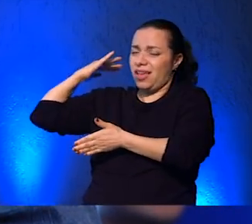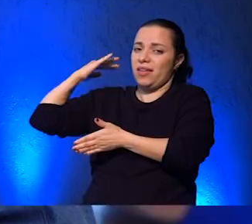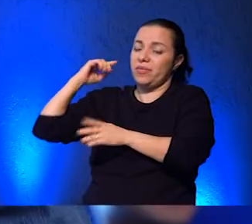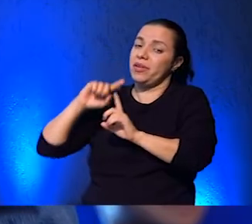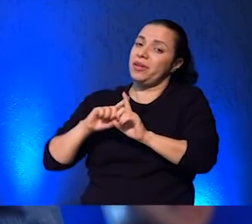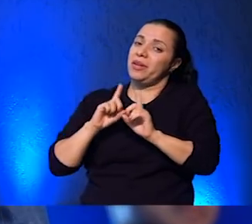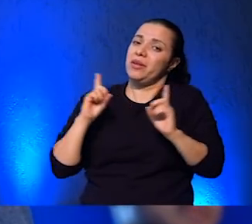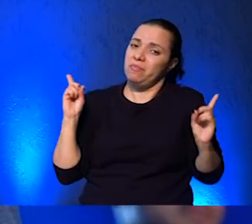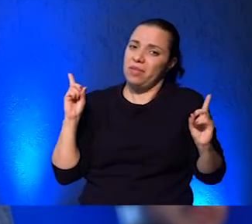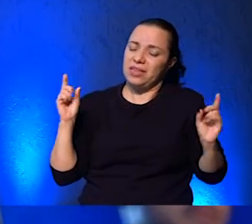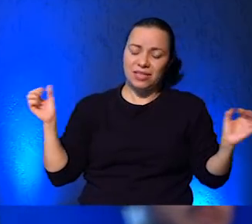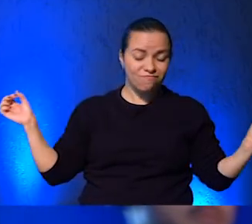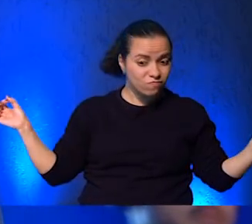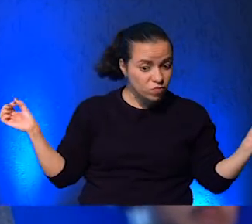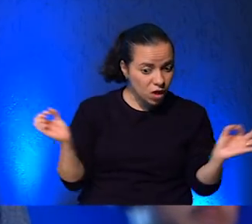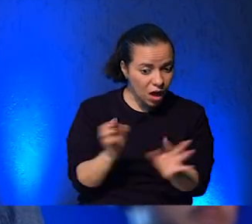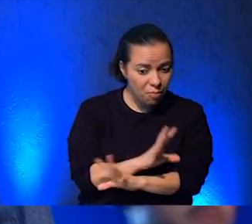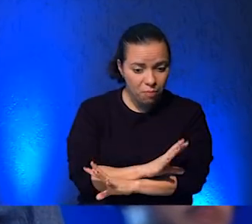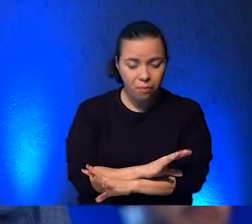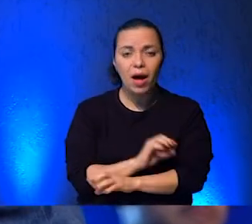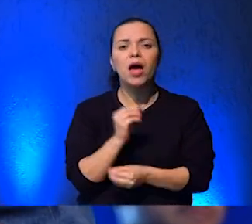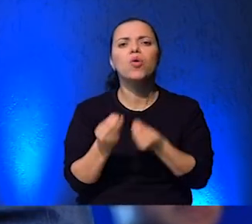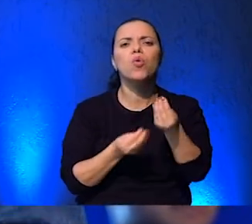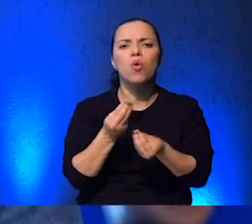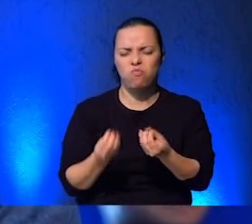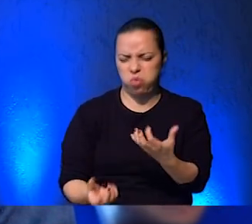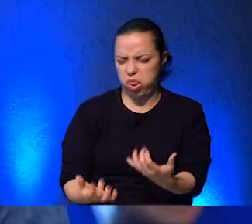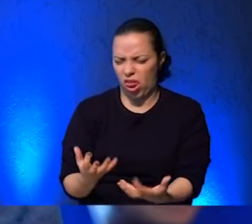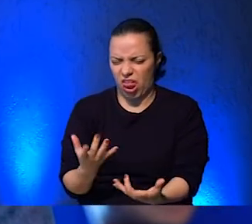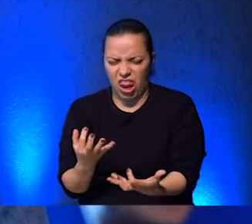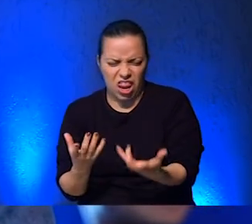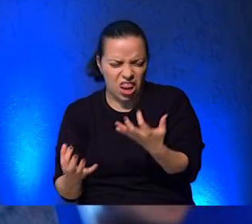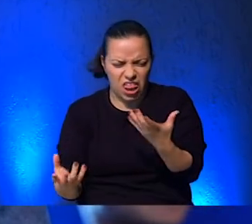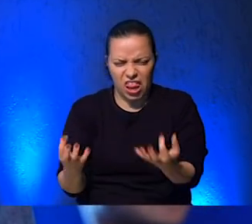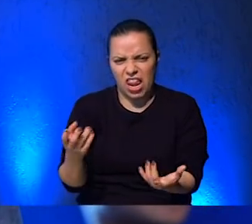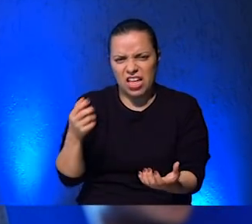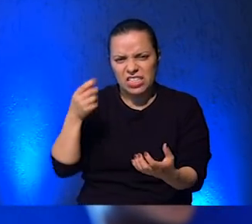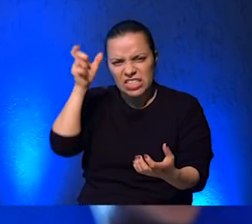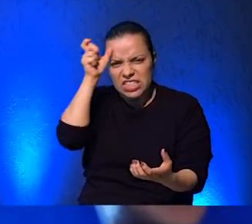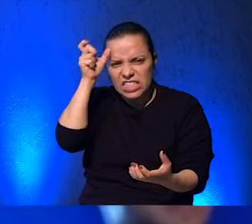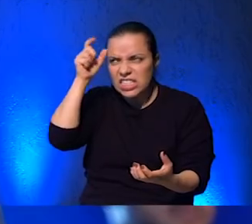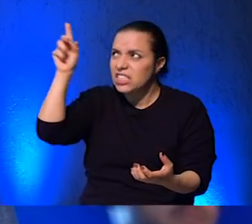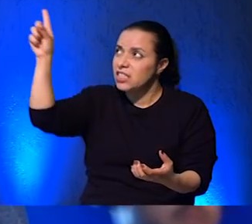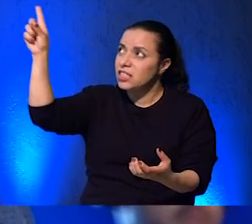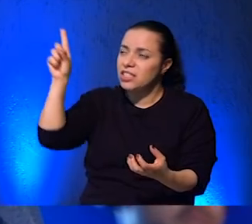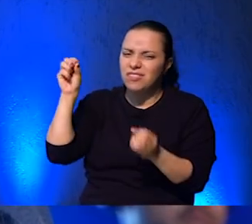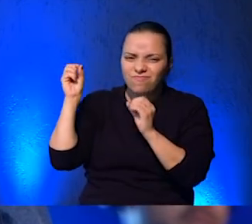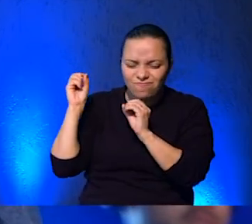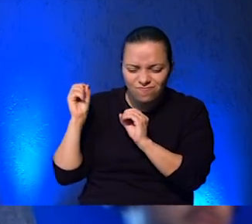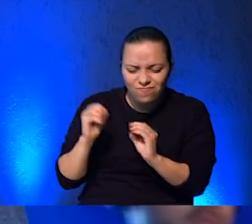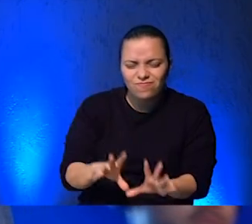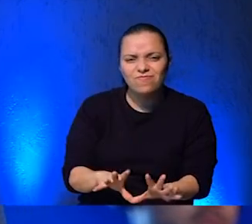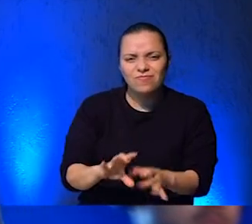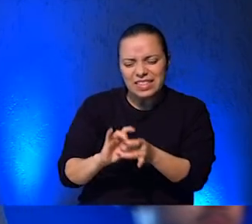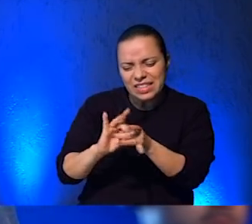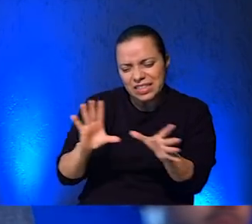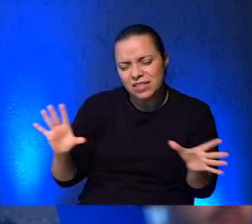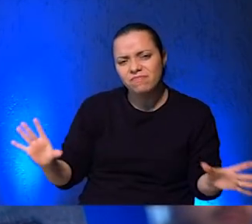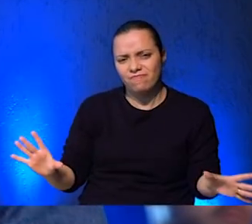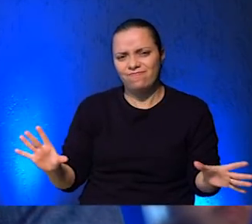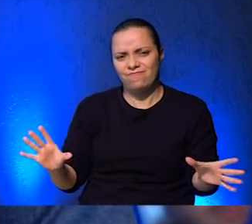época de abraão foram destruídas com fogo da parte do céu porque haviam se tornado corrompidas